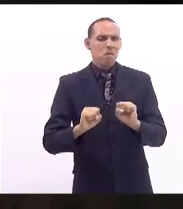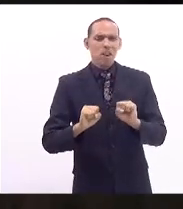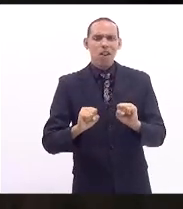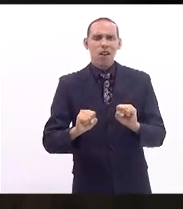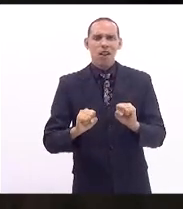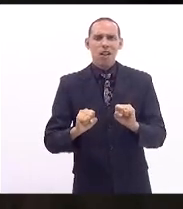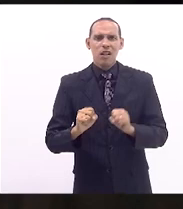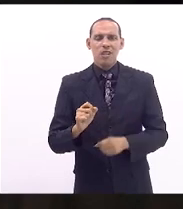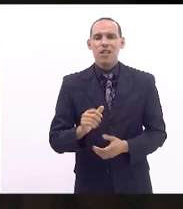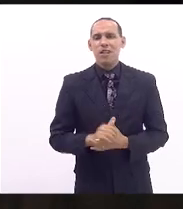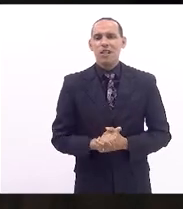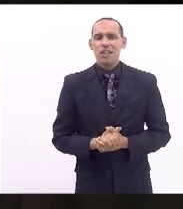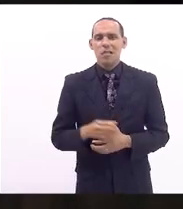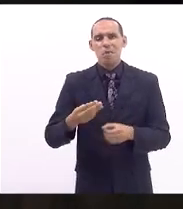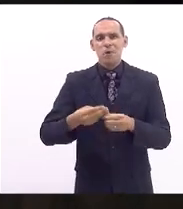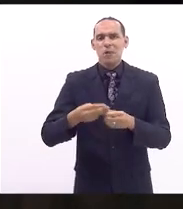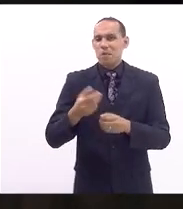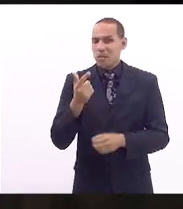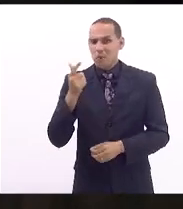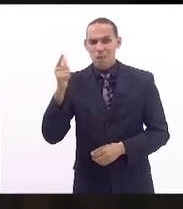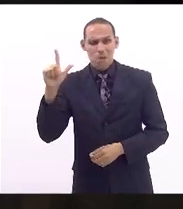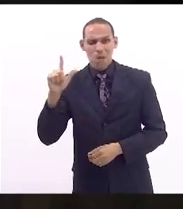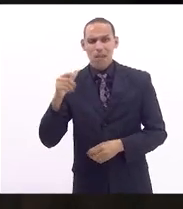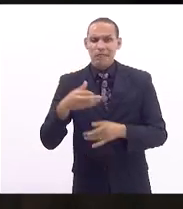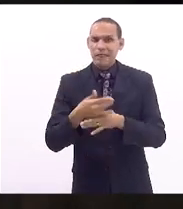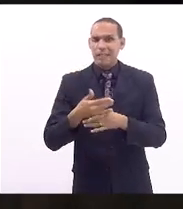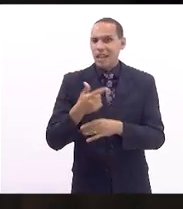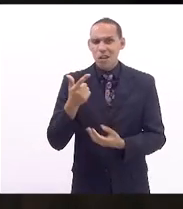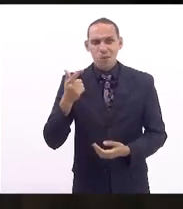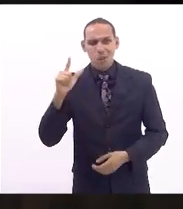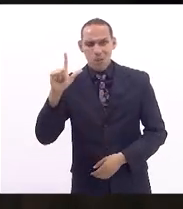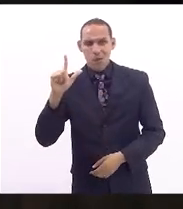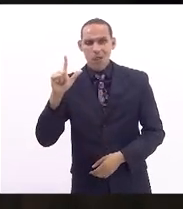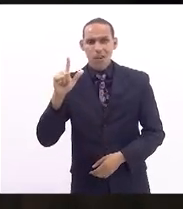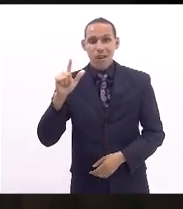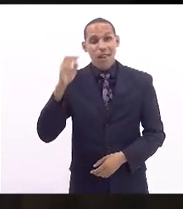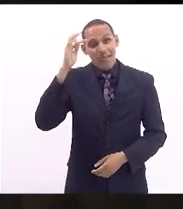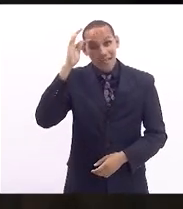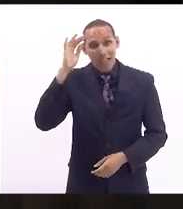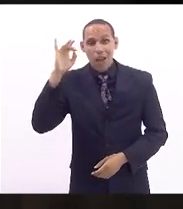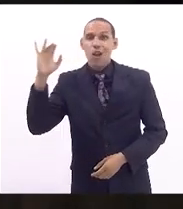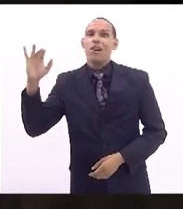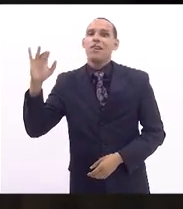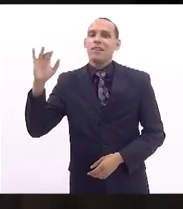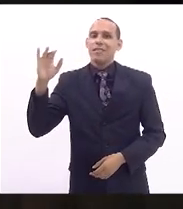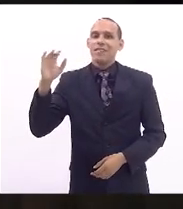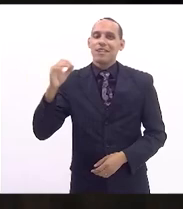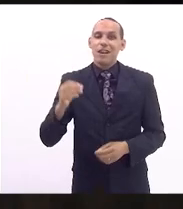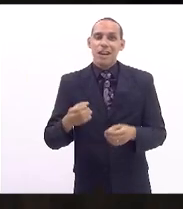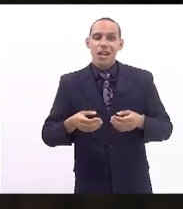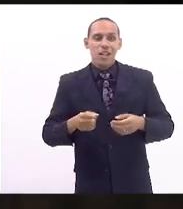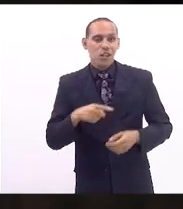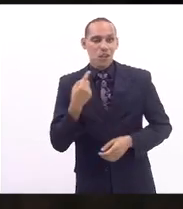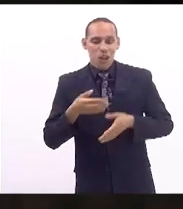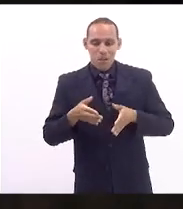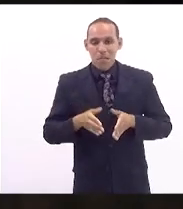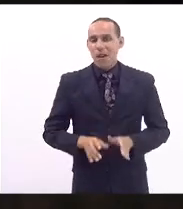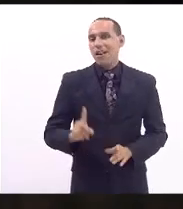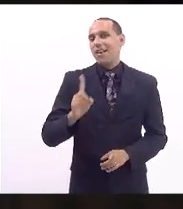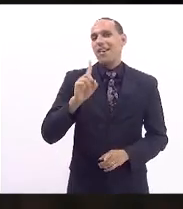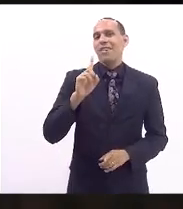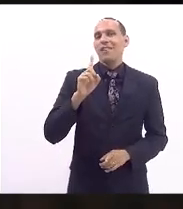de outro município de outras cidades que na teoria na origem não é o nosso